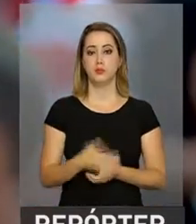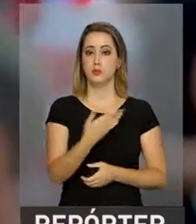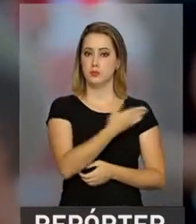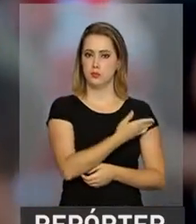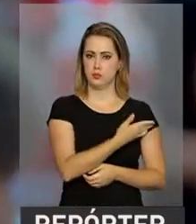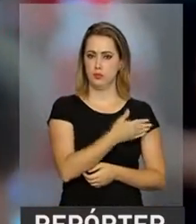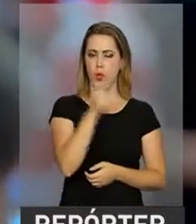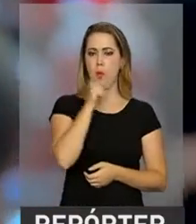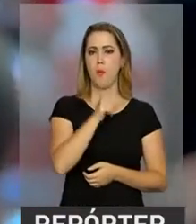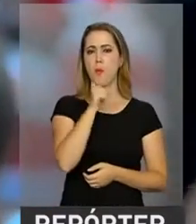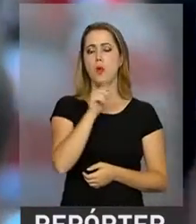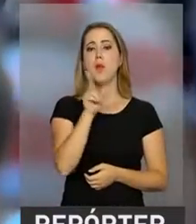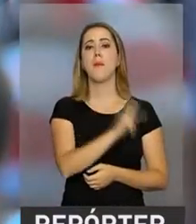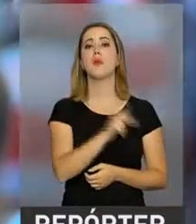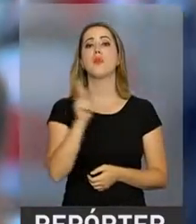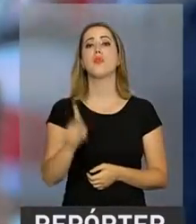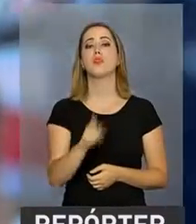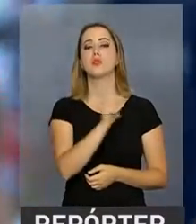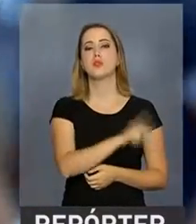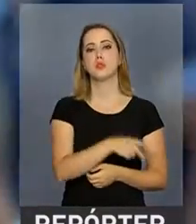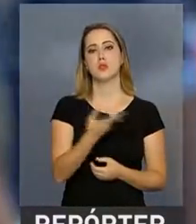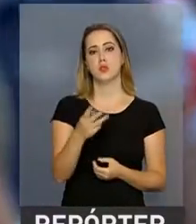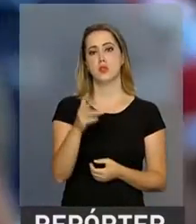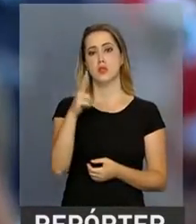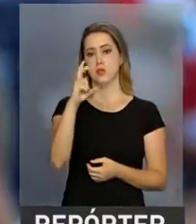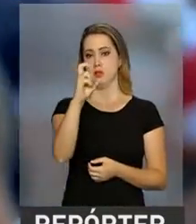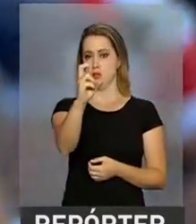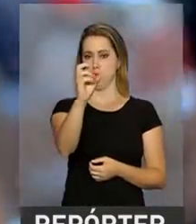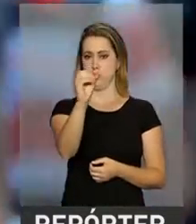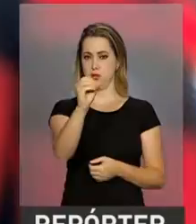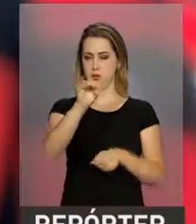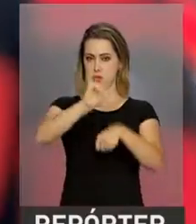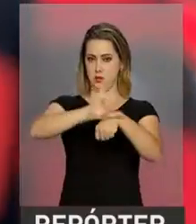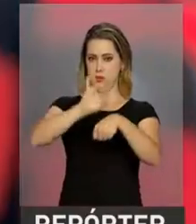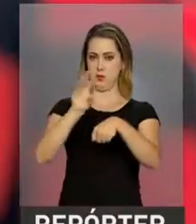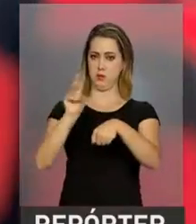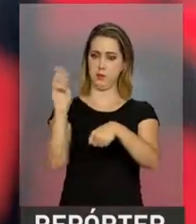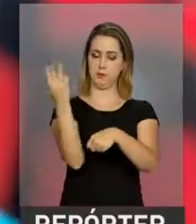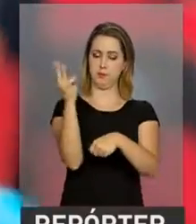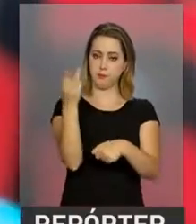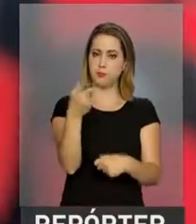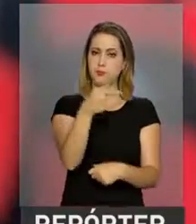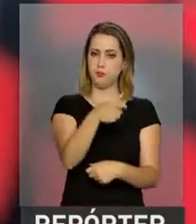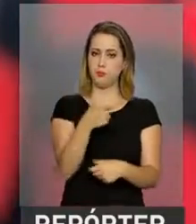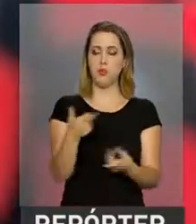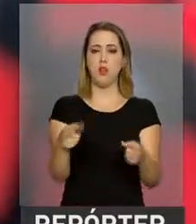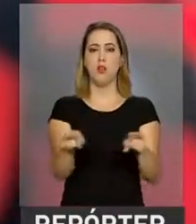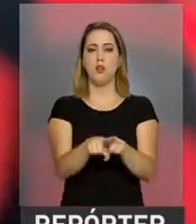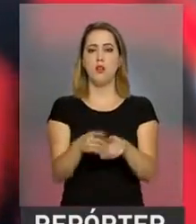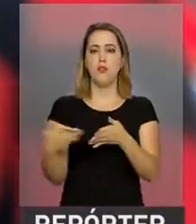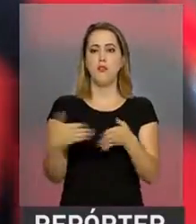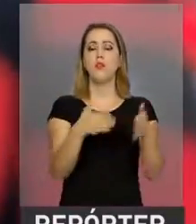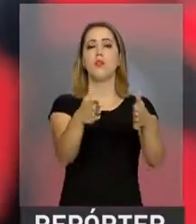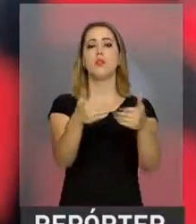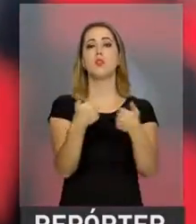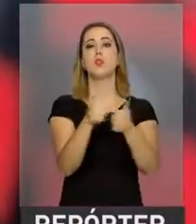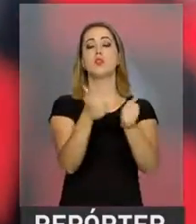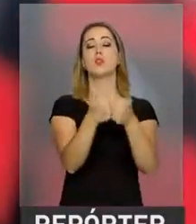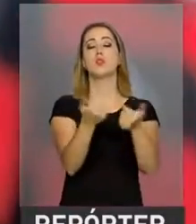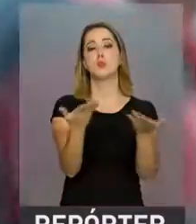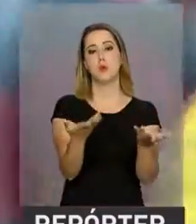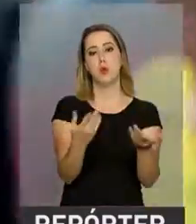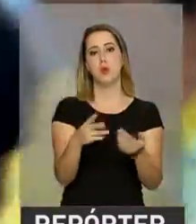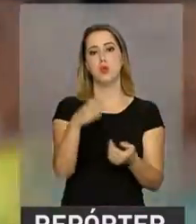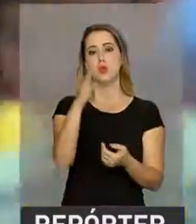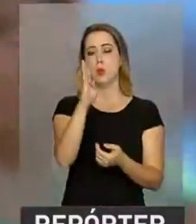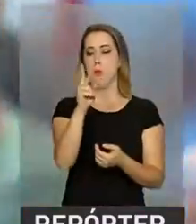Rejane é professora em Bacabeira, a 50 quilômetros de São Luís do Maranhão. Ela e seus alunos usam a BR-135 para chegar à